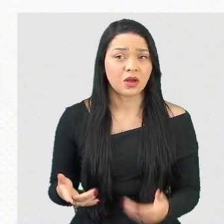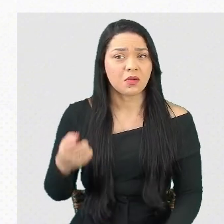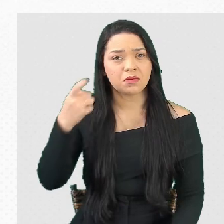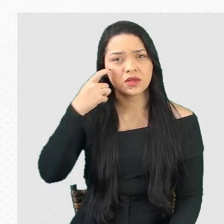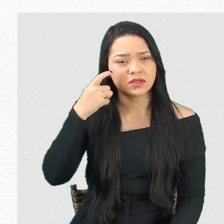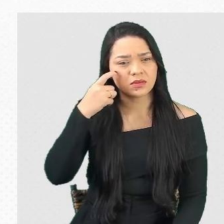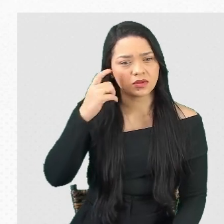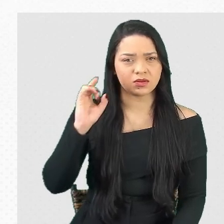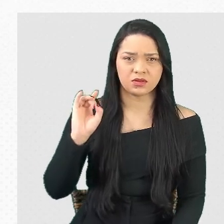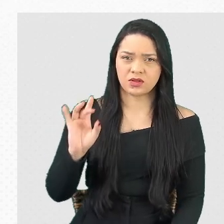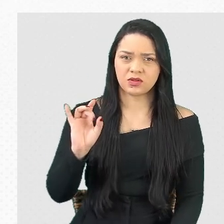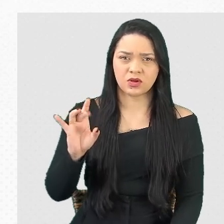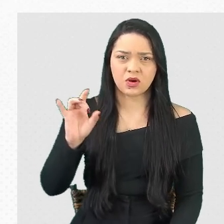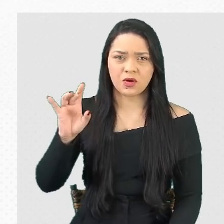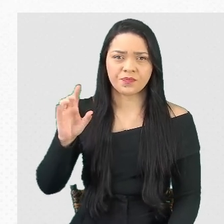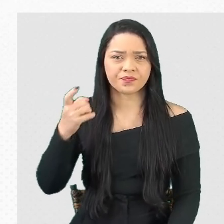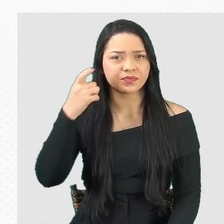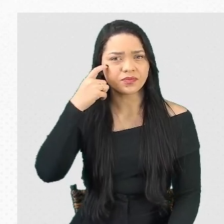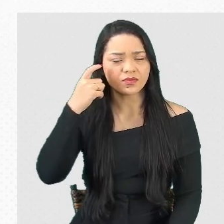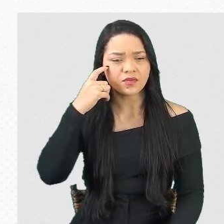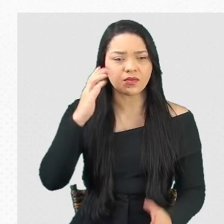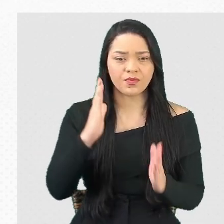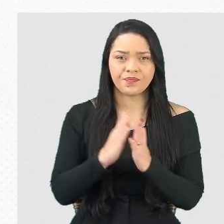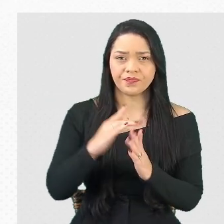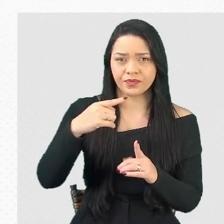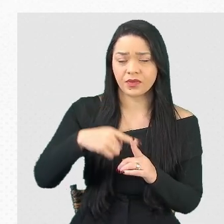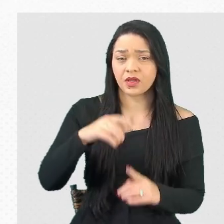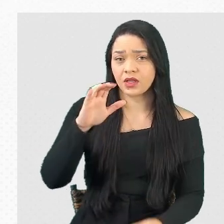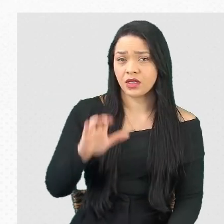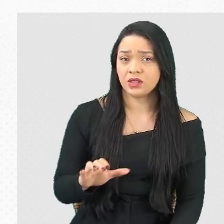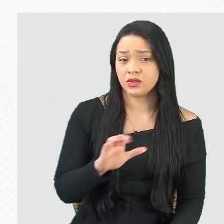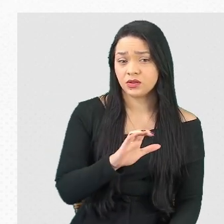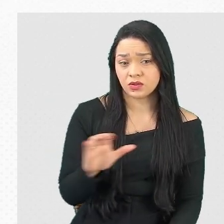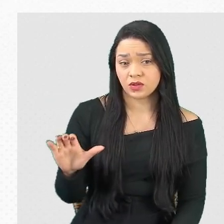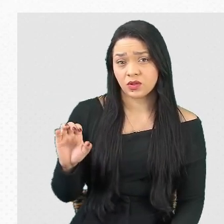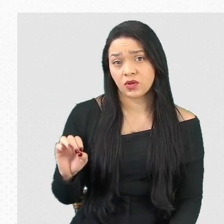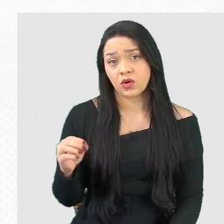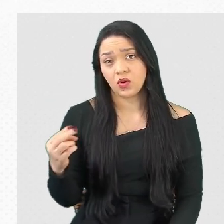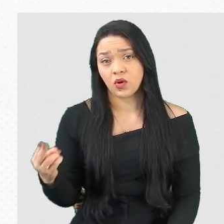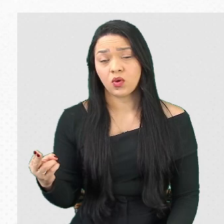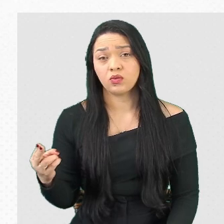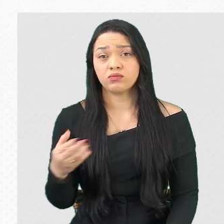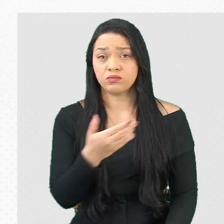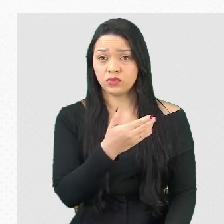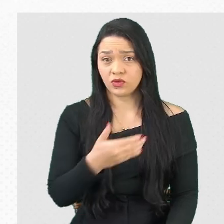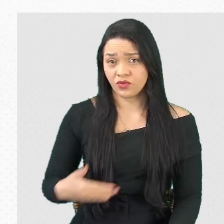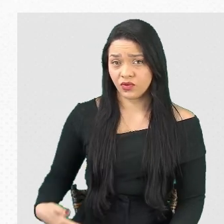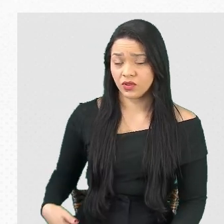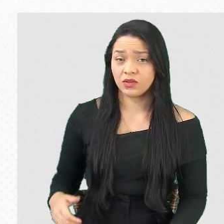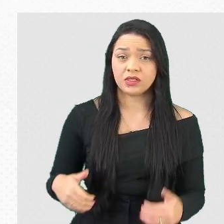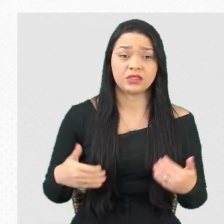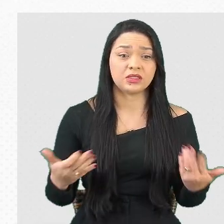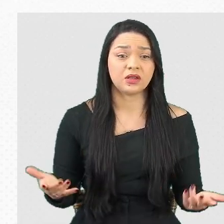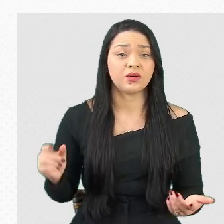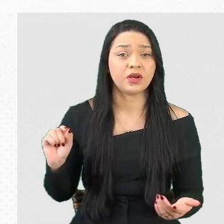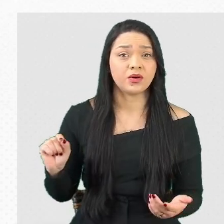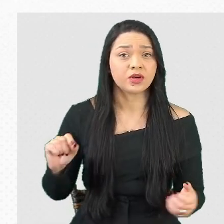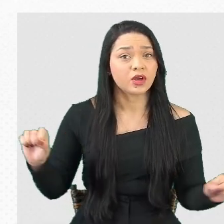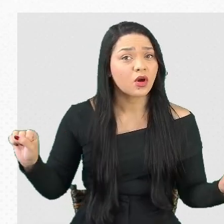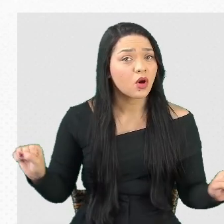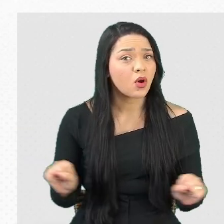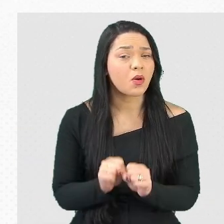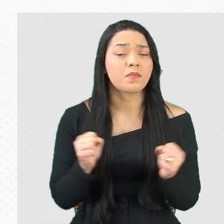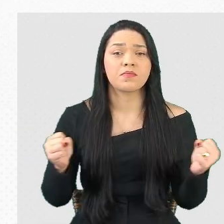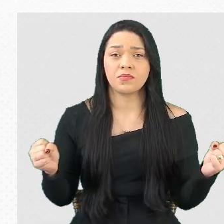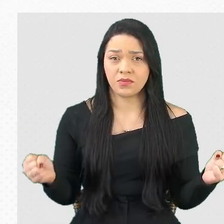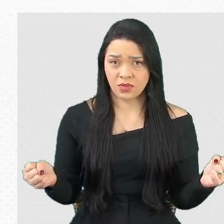estava preso ao pensamento da Igreja Católica, nem mesmo dos teólogos do absolutismo. Então, a ideia era de romper com